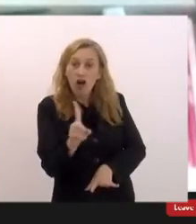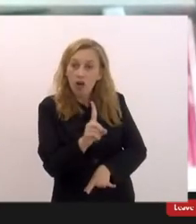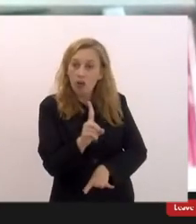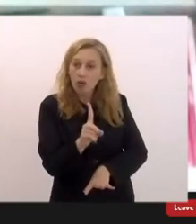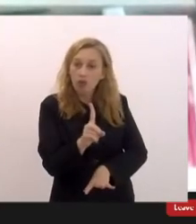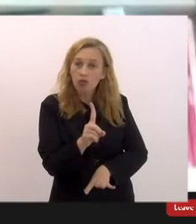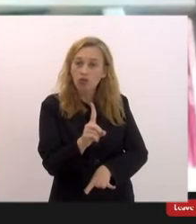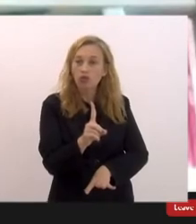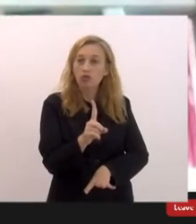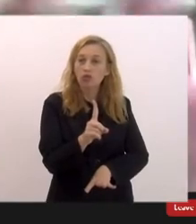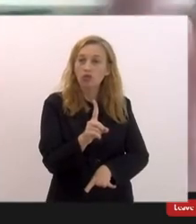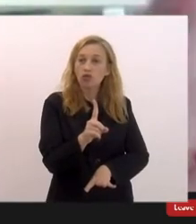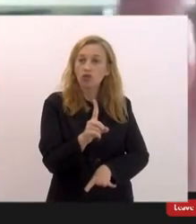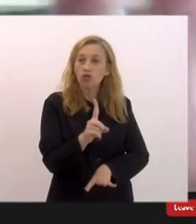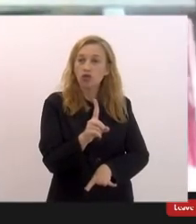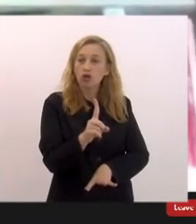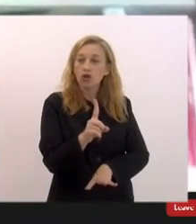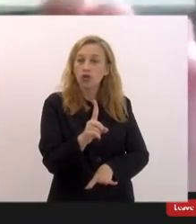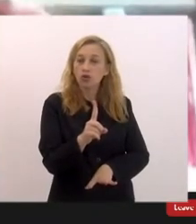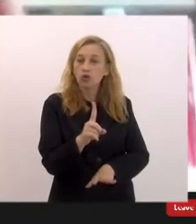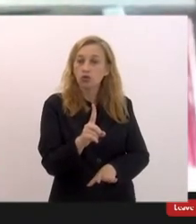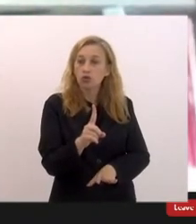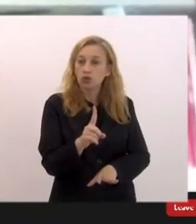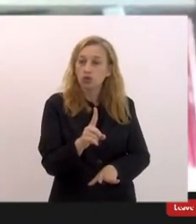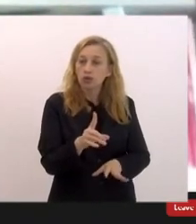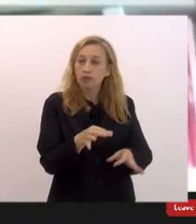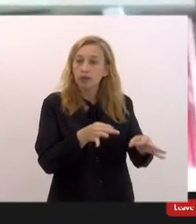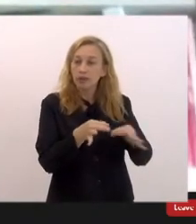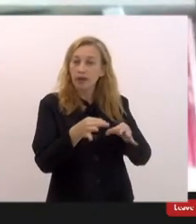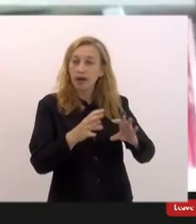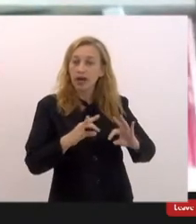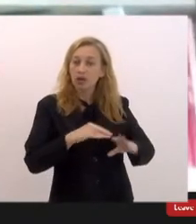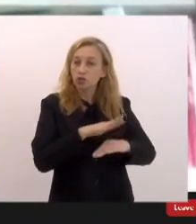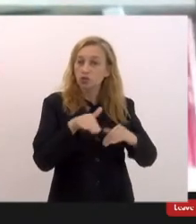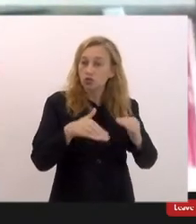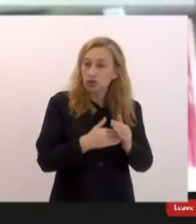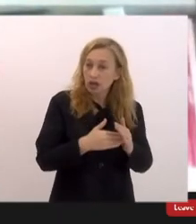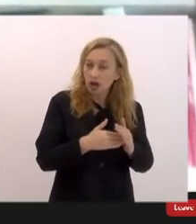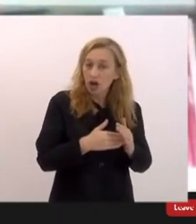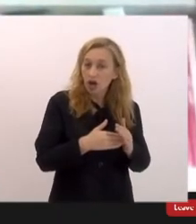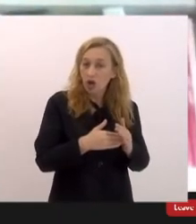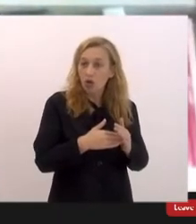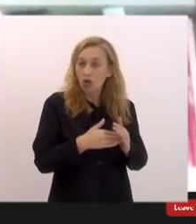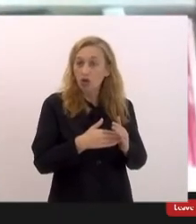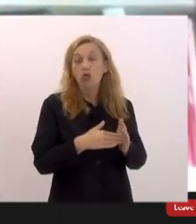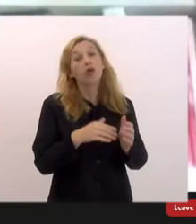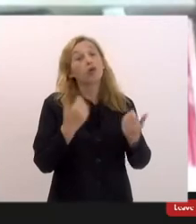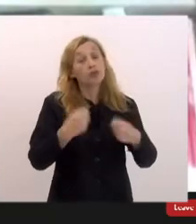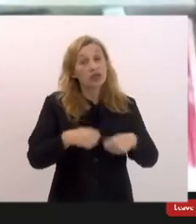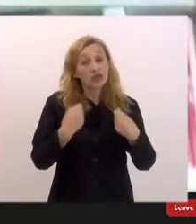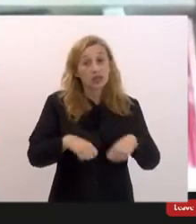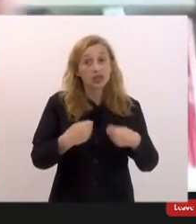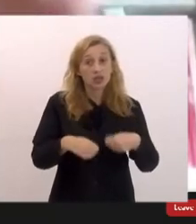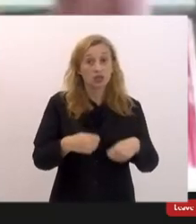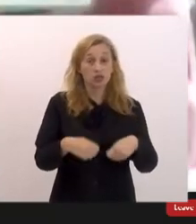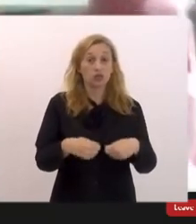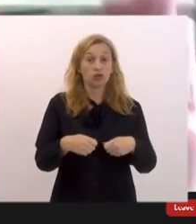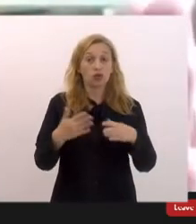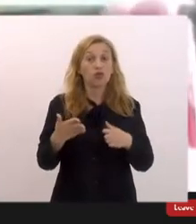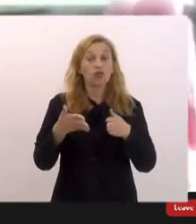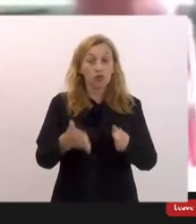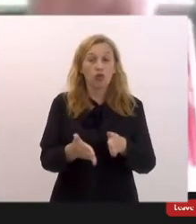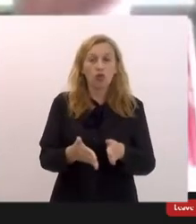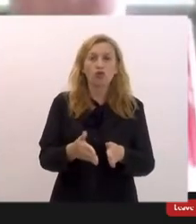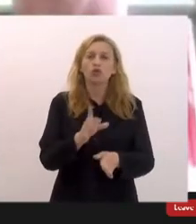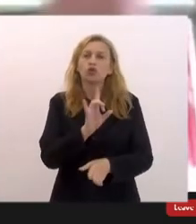o suficiente. Enfim, é preciso ter um perfil também, não